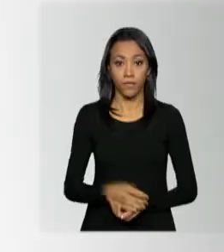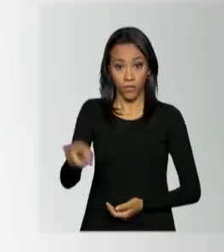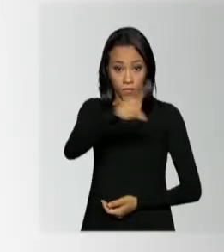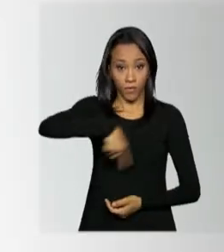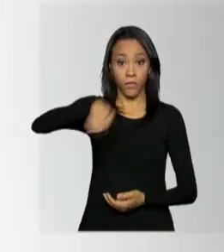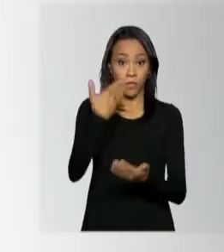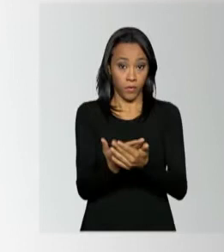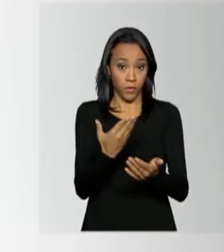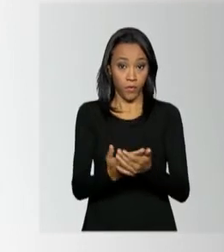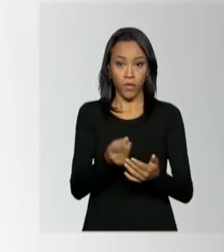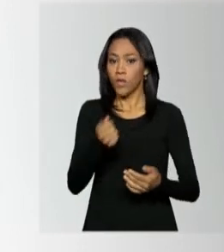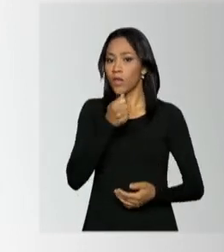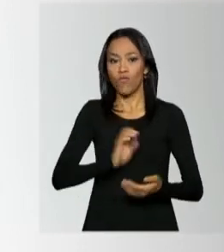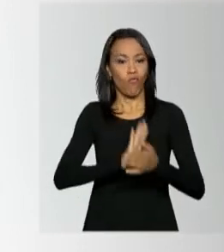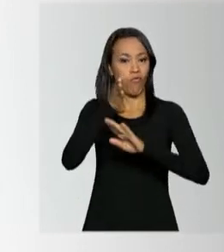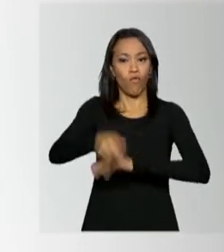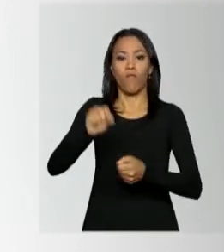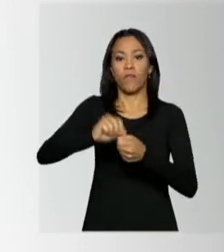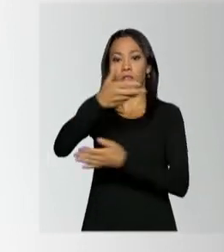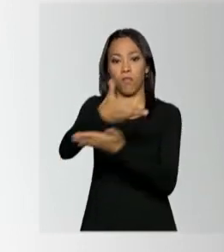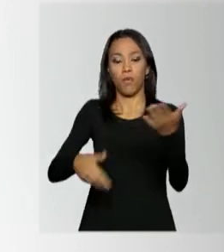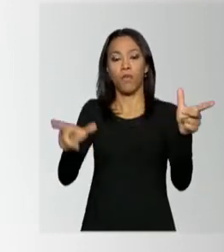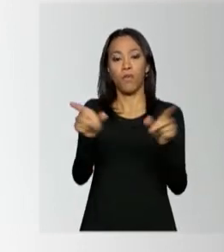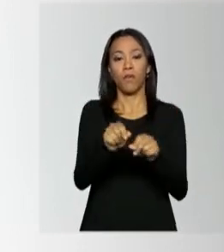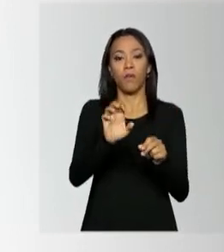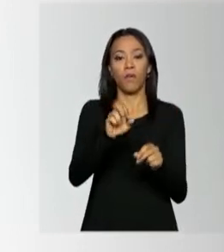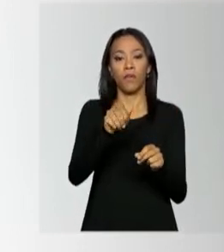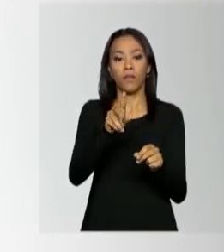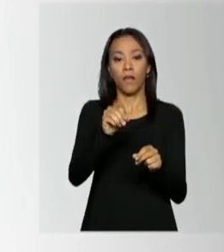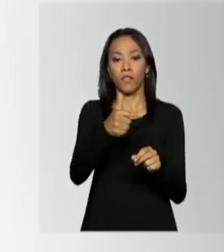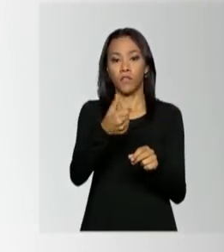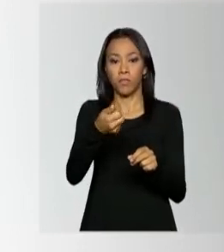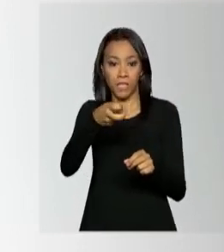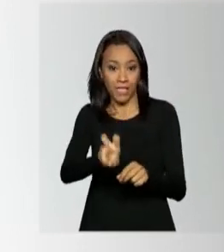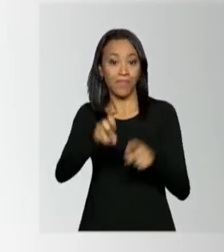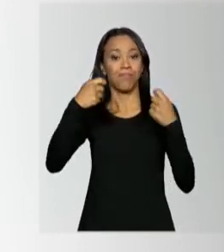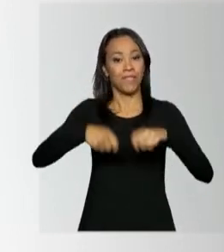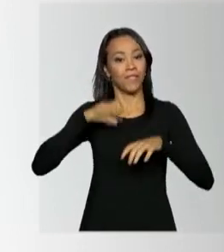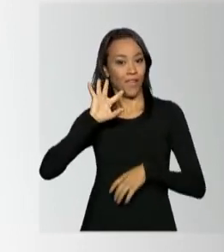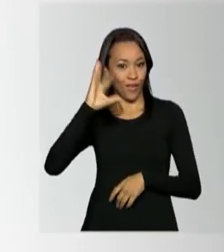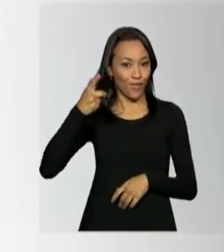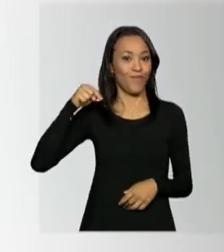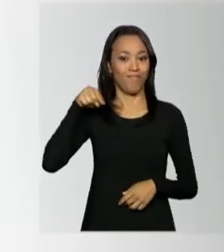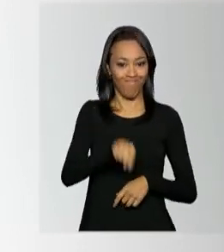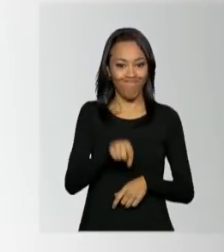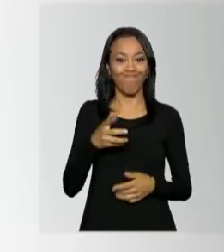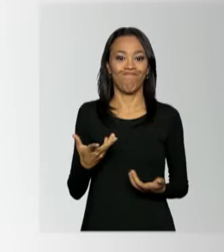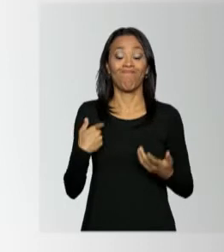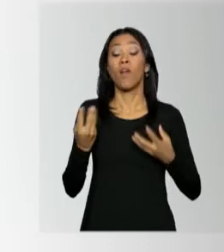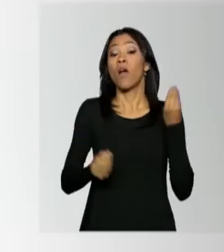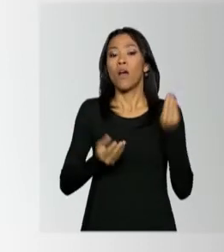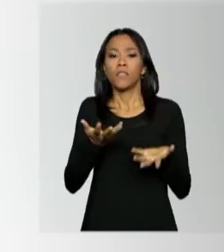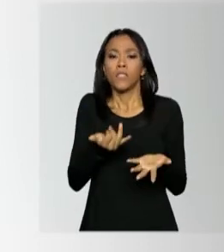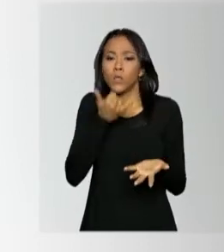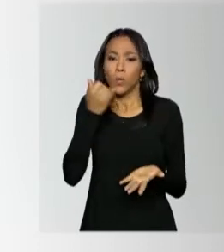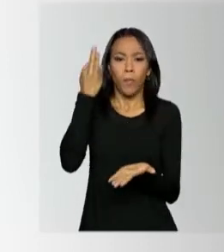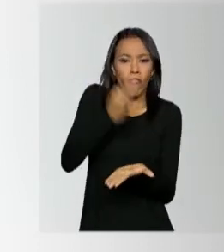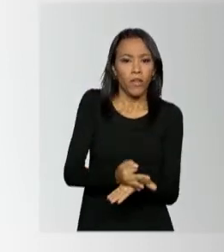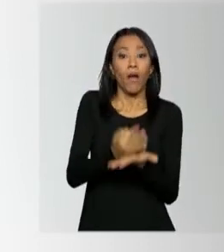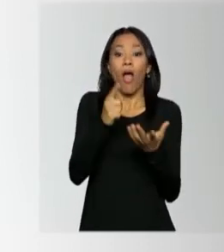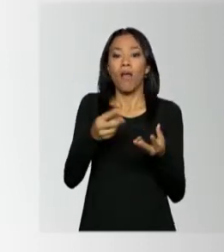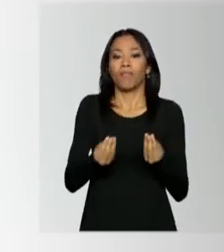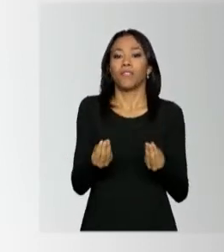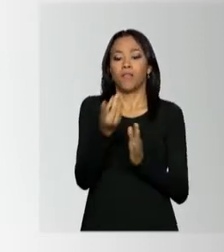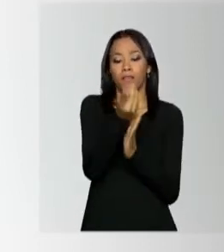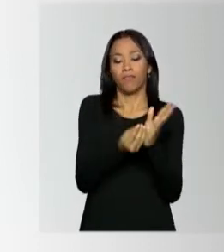Os estudantes que deixaram de comparecer ao ENAD em 2015 devem regularizar a situação. A justificativa da ausência pode